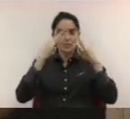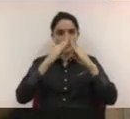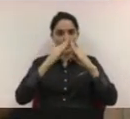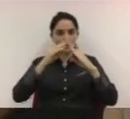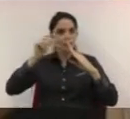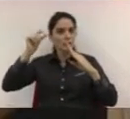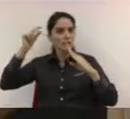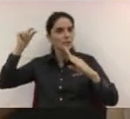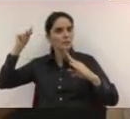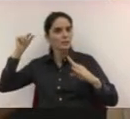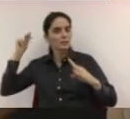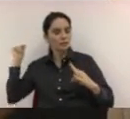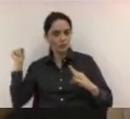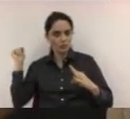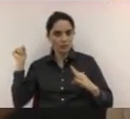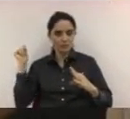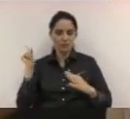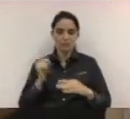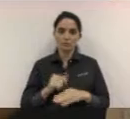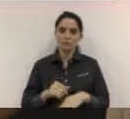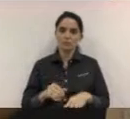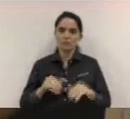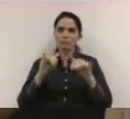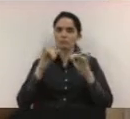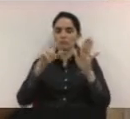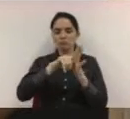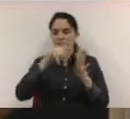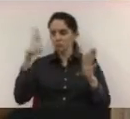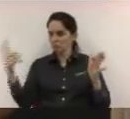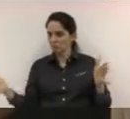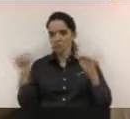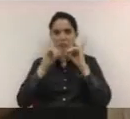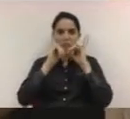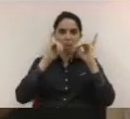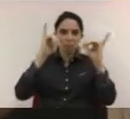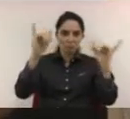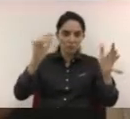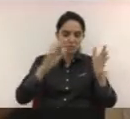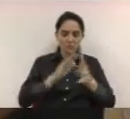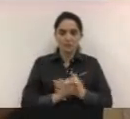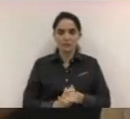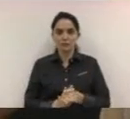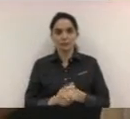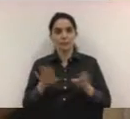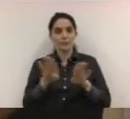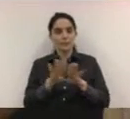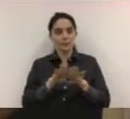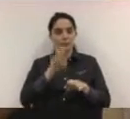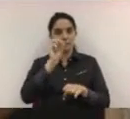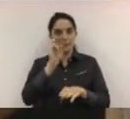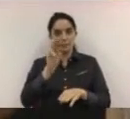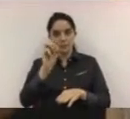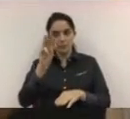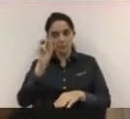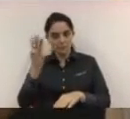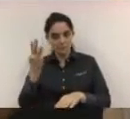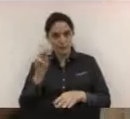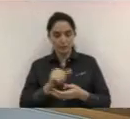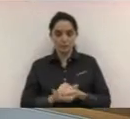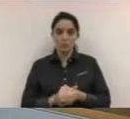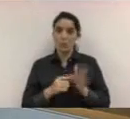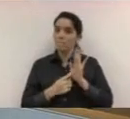cidade, sendo até mesmo noticiado mais de uma vez na mídia impressa local e no portal de notícias G1, mostrando a